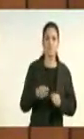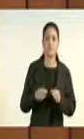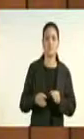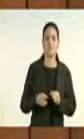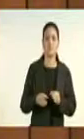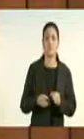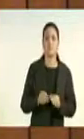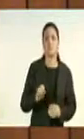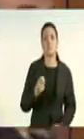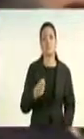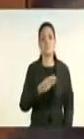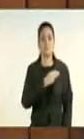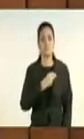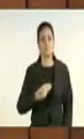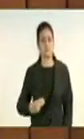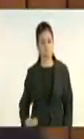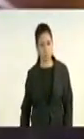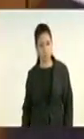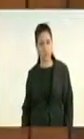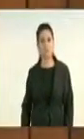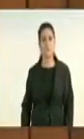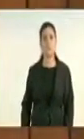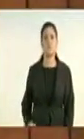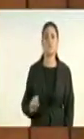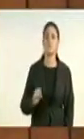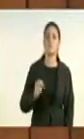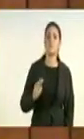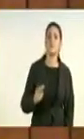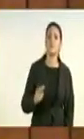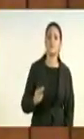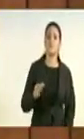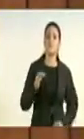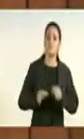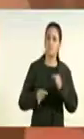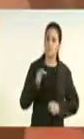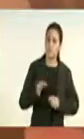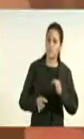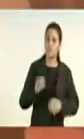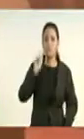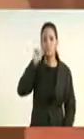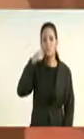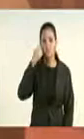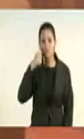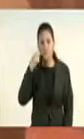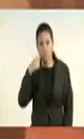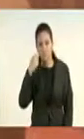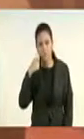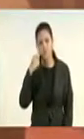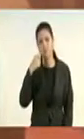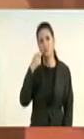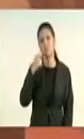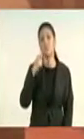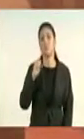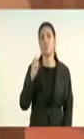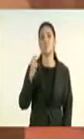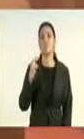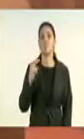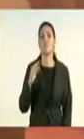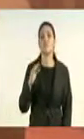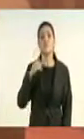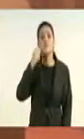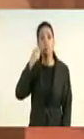do Ministério Público, membros oriundos da magistratura, deputado Hélio, ou até aqueles que exercem a